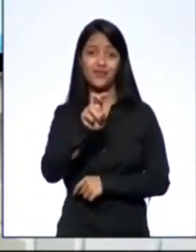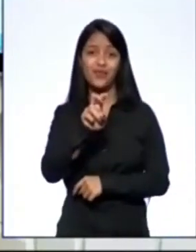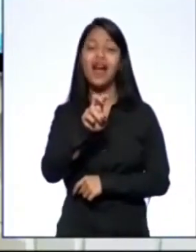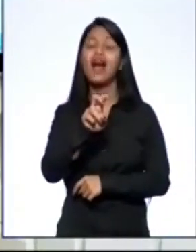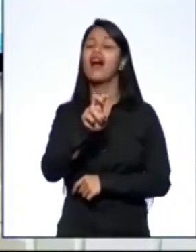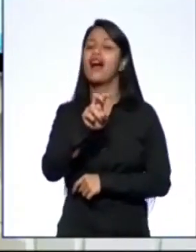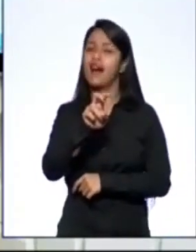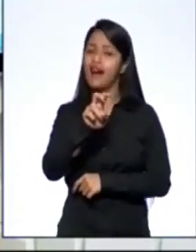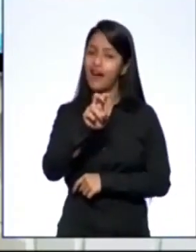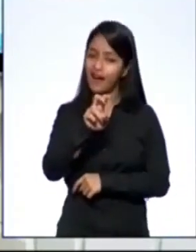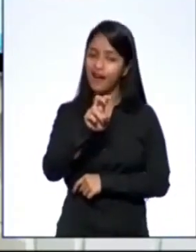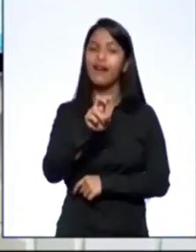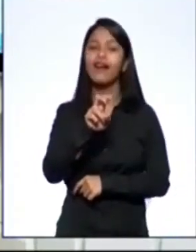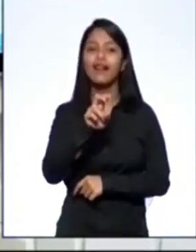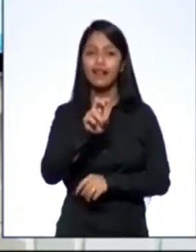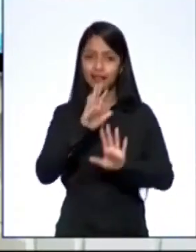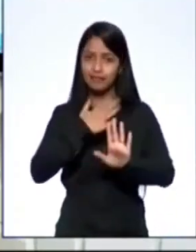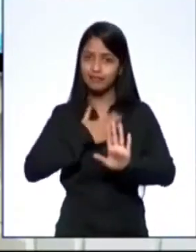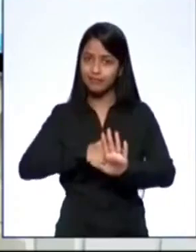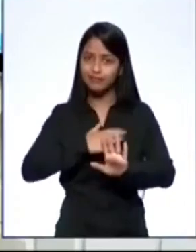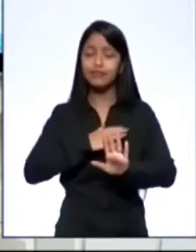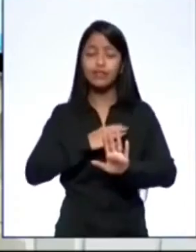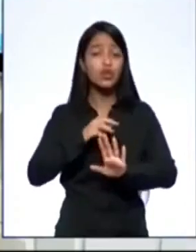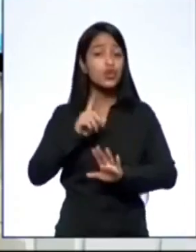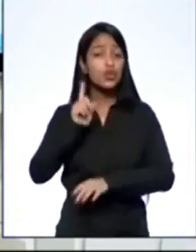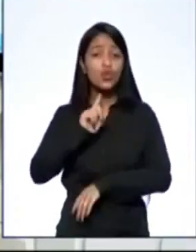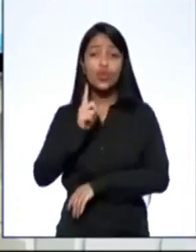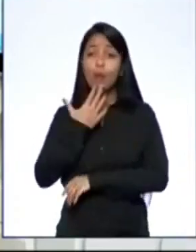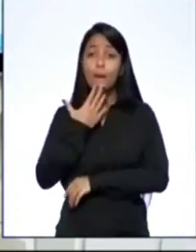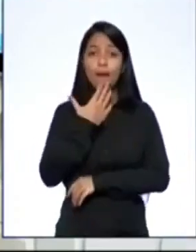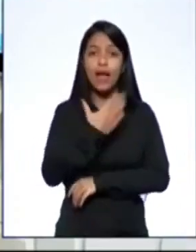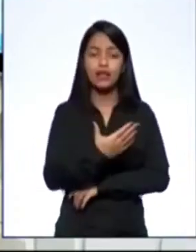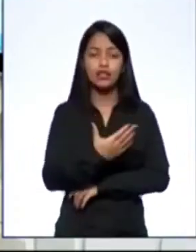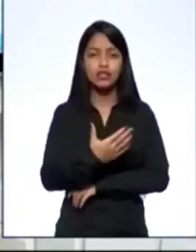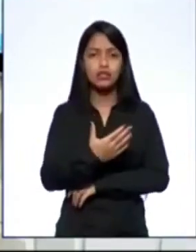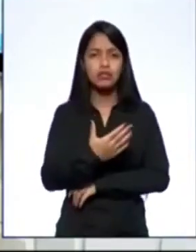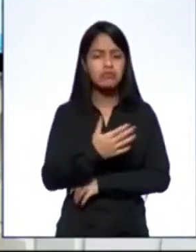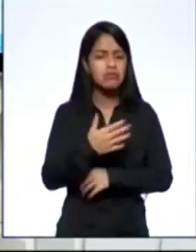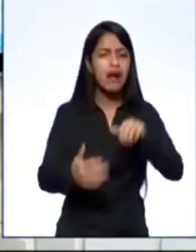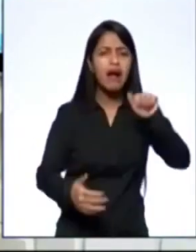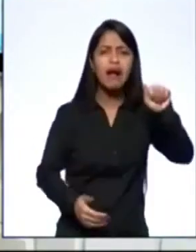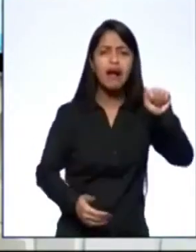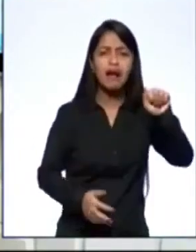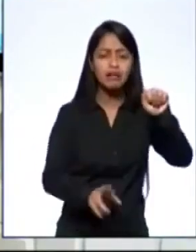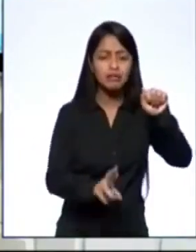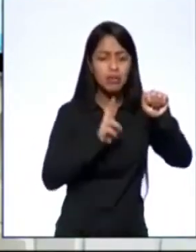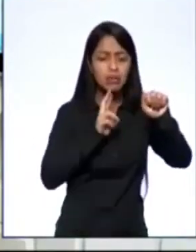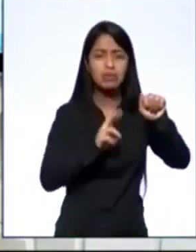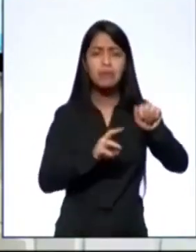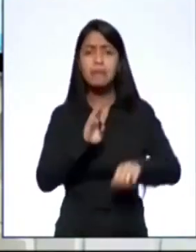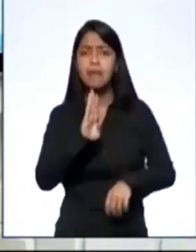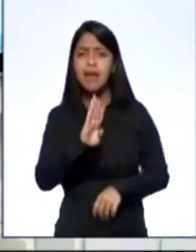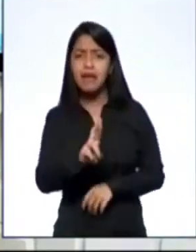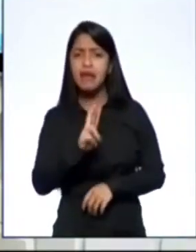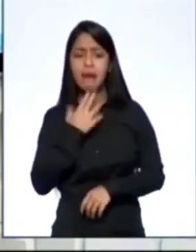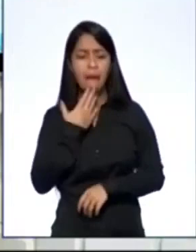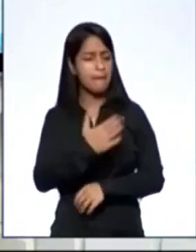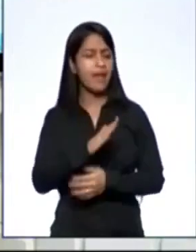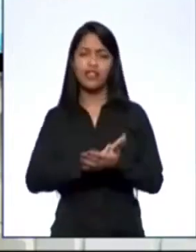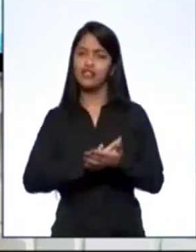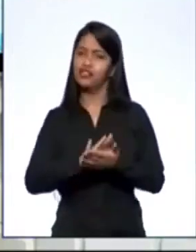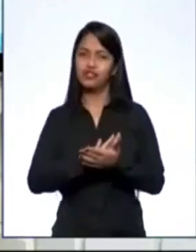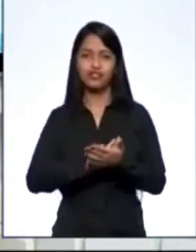não não está pedindo qual é o valor de ar qual é o valor de B